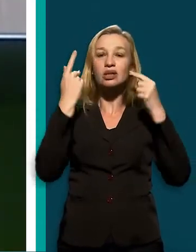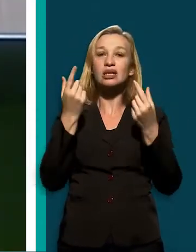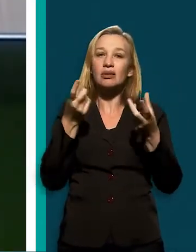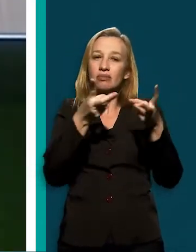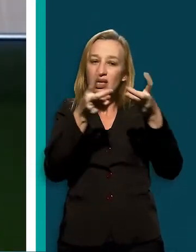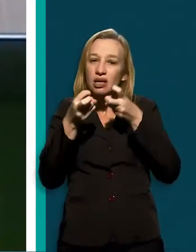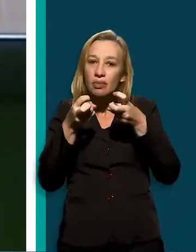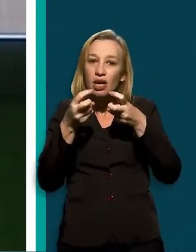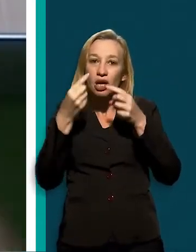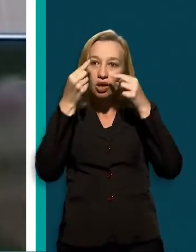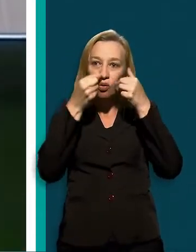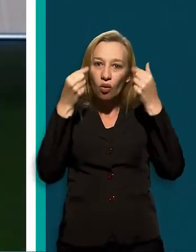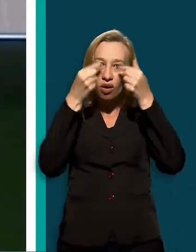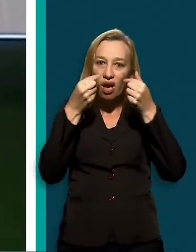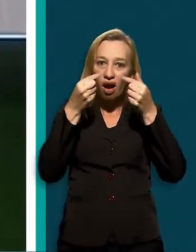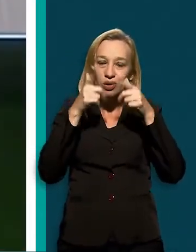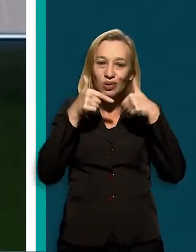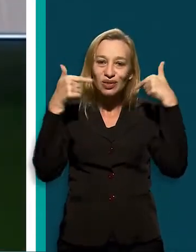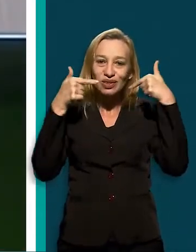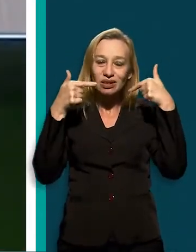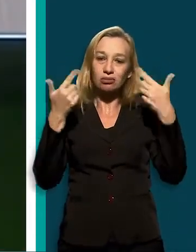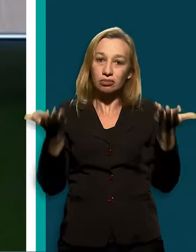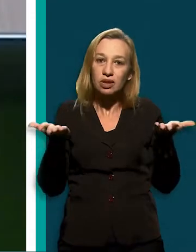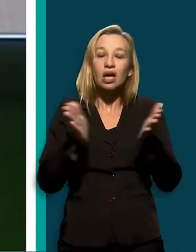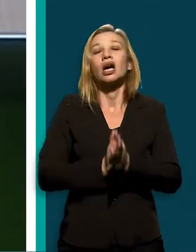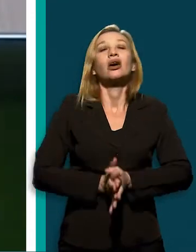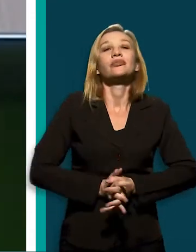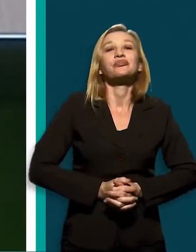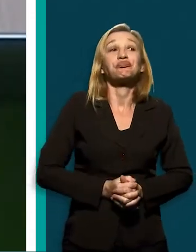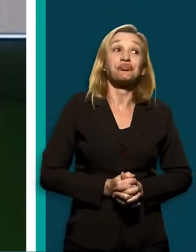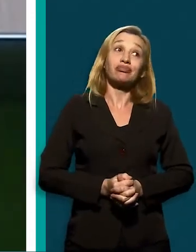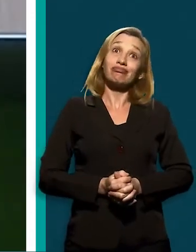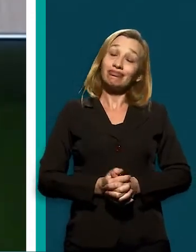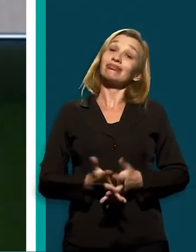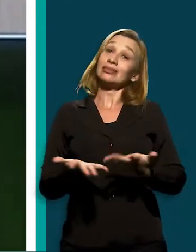perceber que o sorriso é para ela através do meu olhar. Então, foi